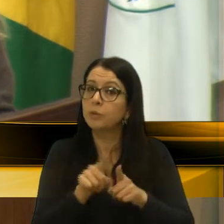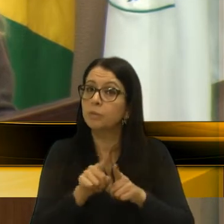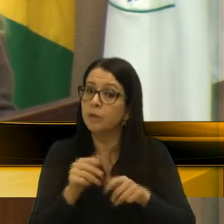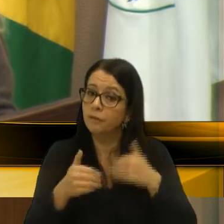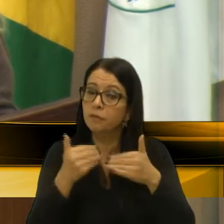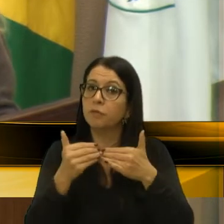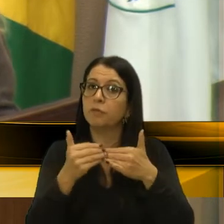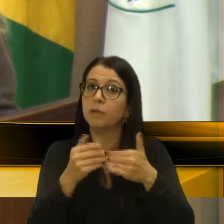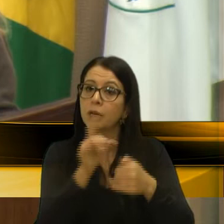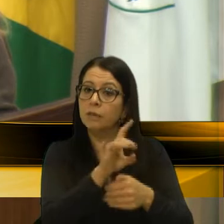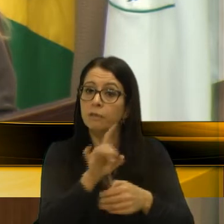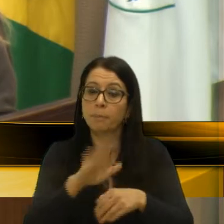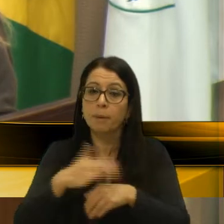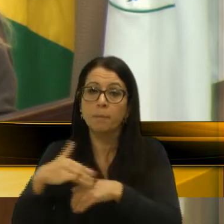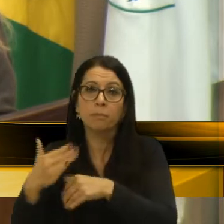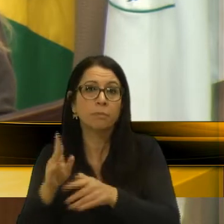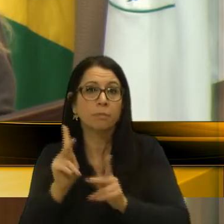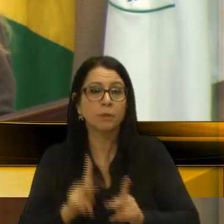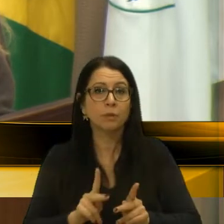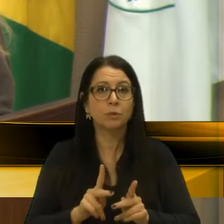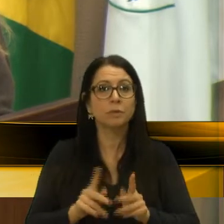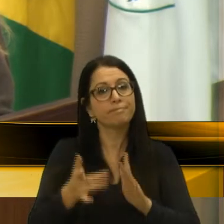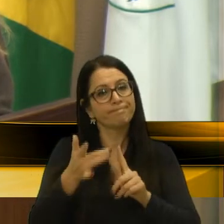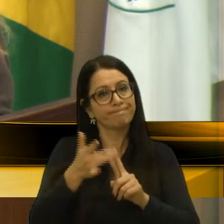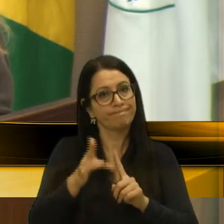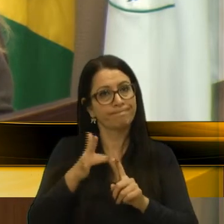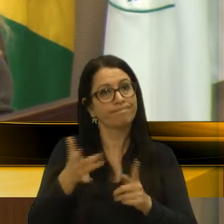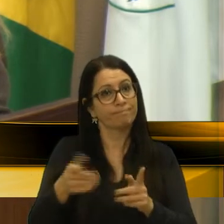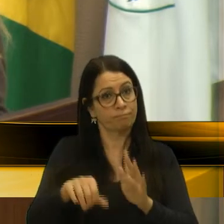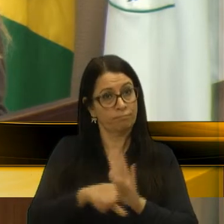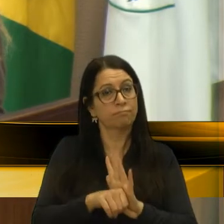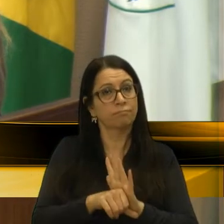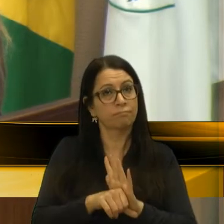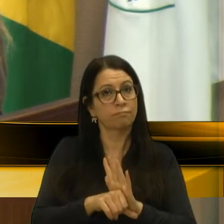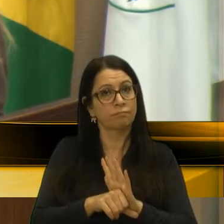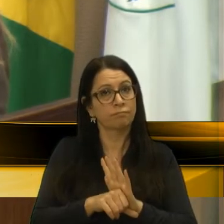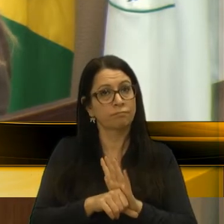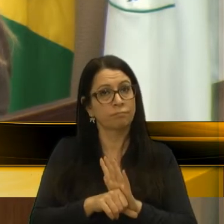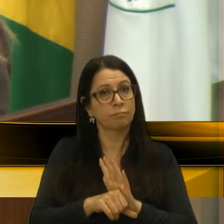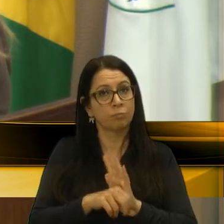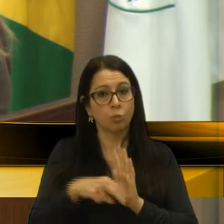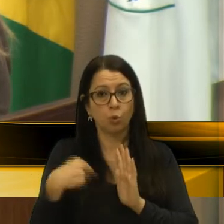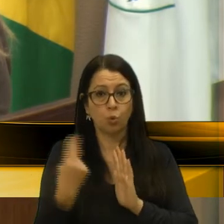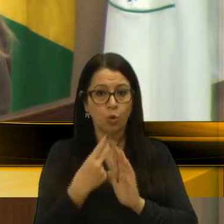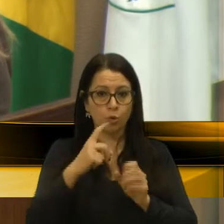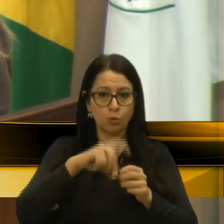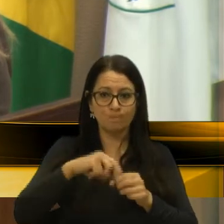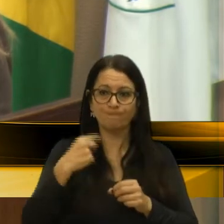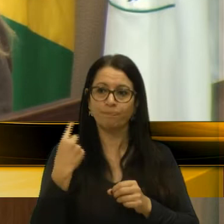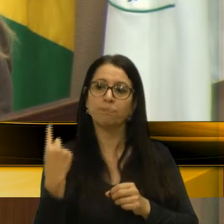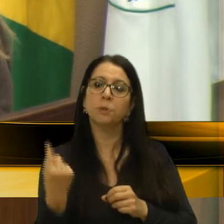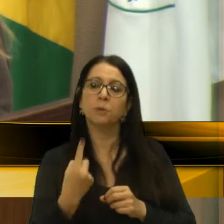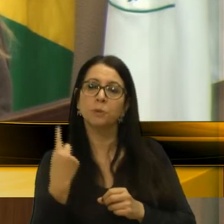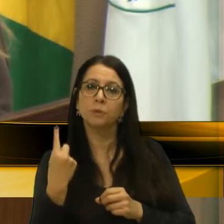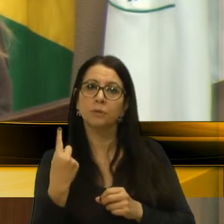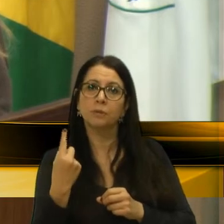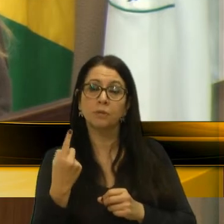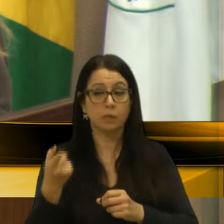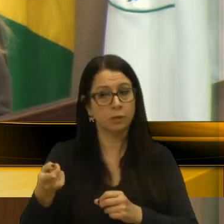evoluir é que cada vez mais pessoas são vítimas de crime. Porque o nosso individualismo nos